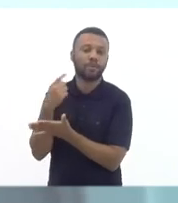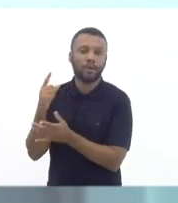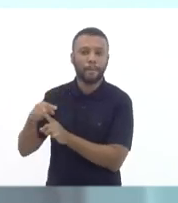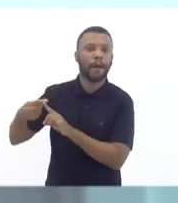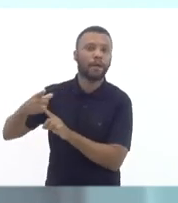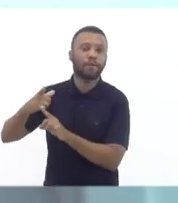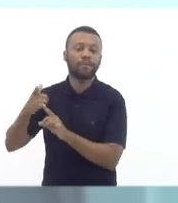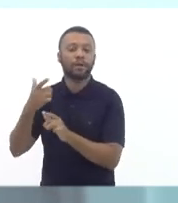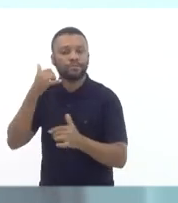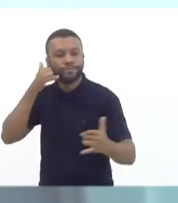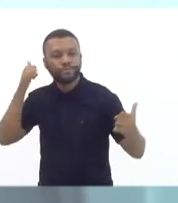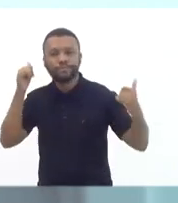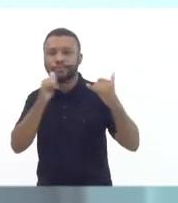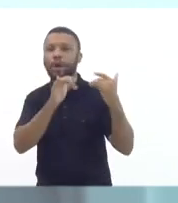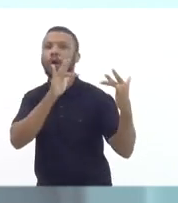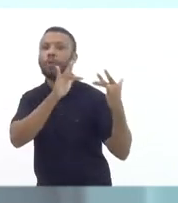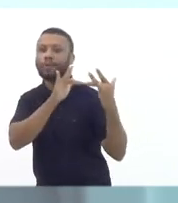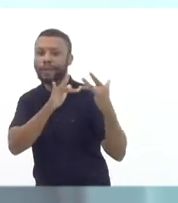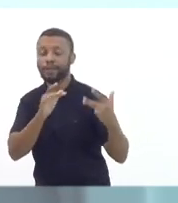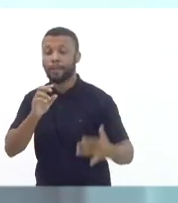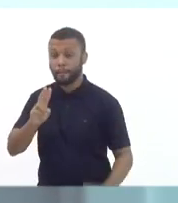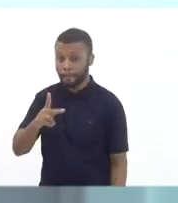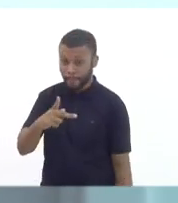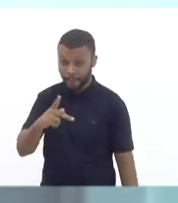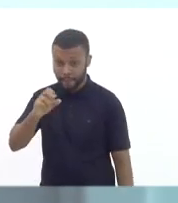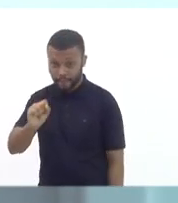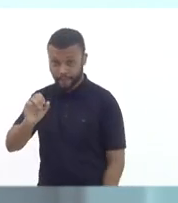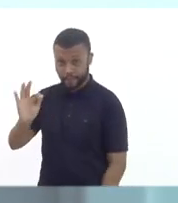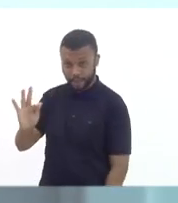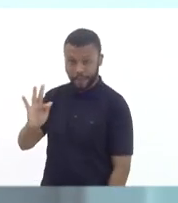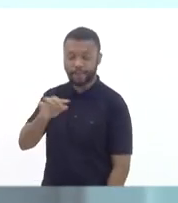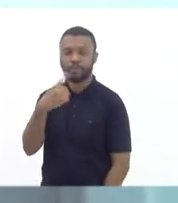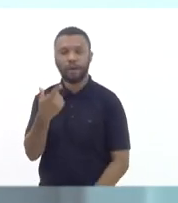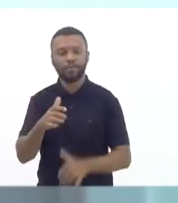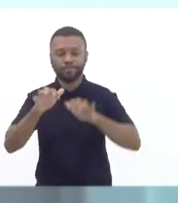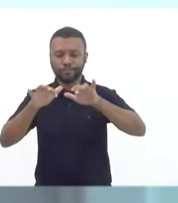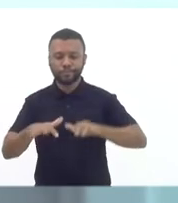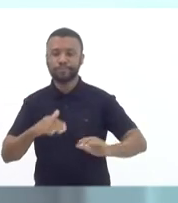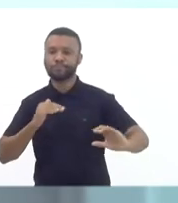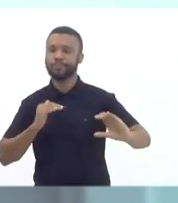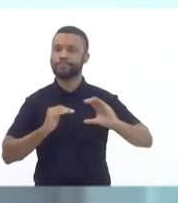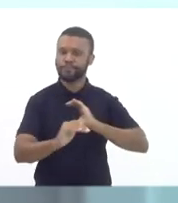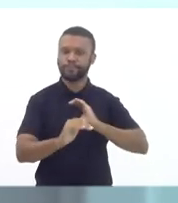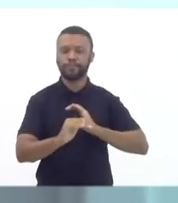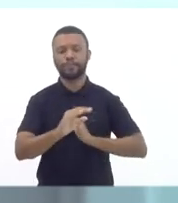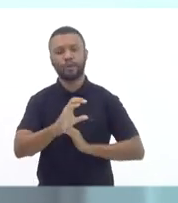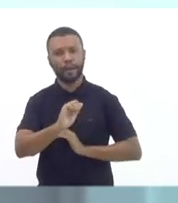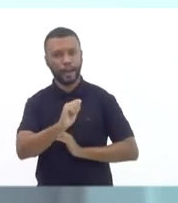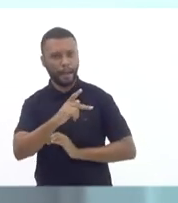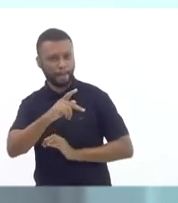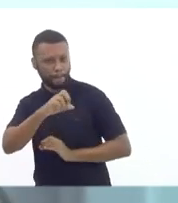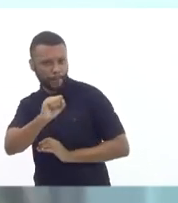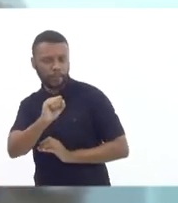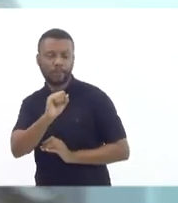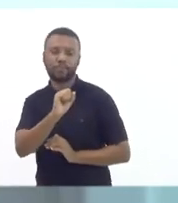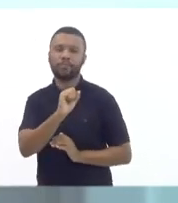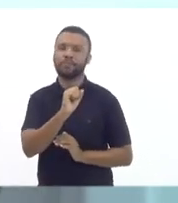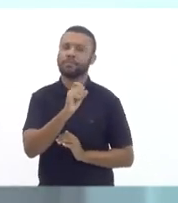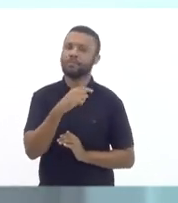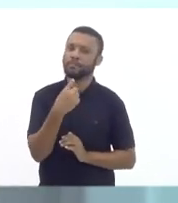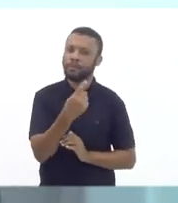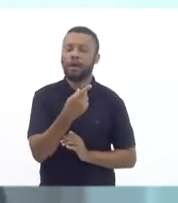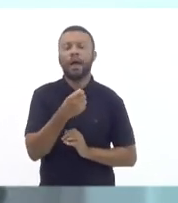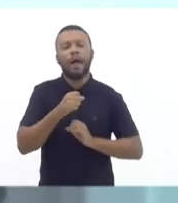com a Secretaria de Saúde, através do PSF, a gente vai até o local, faz o acompanhamento, a gente encaminha para o CAPS, porque é